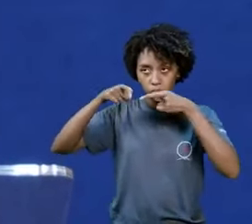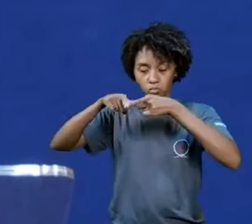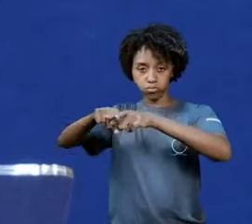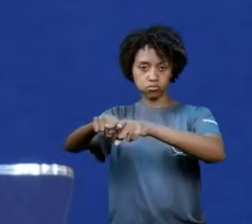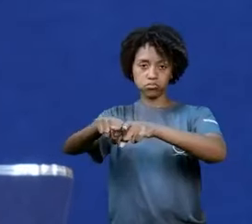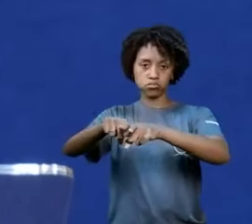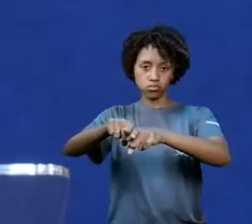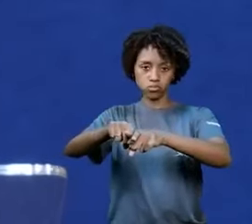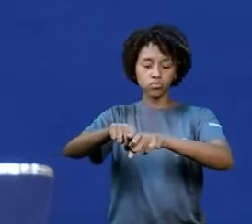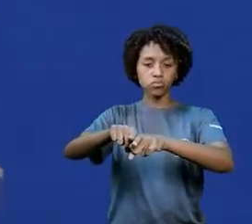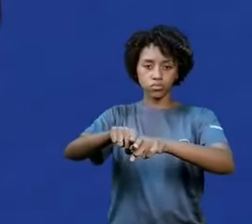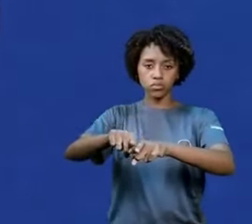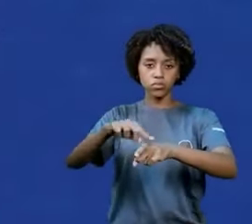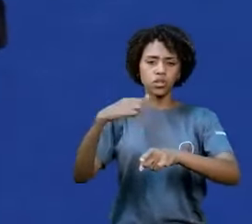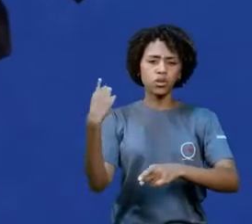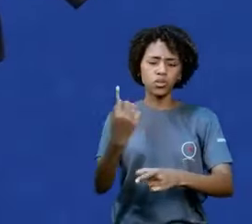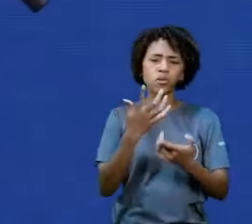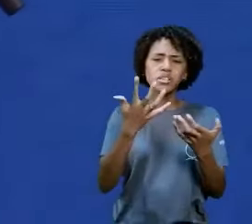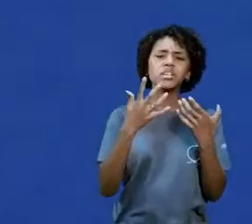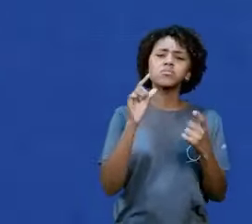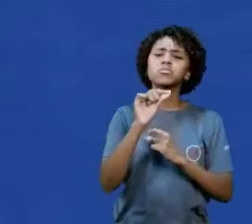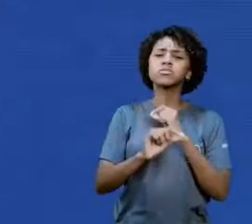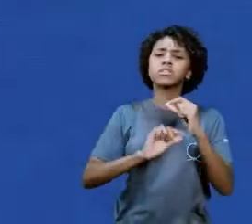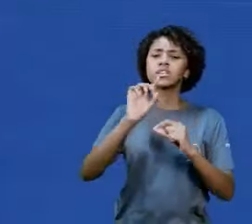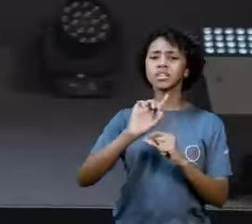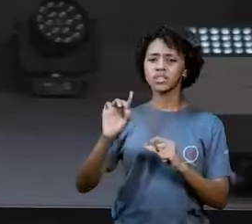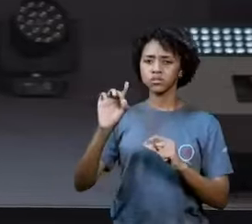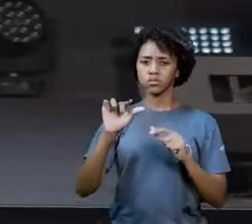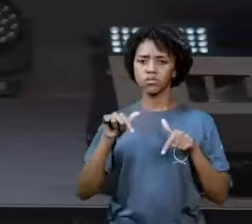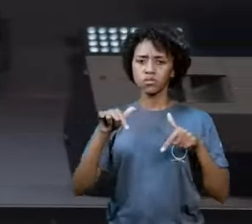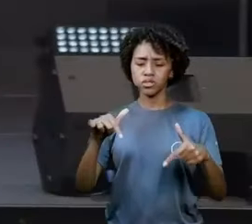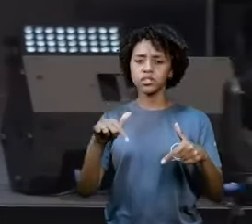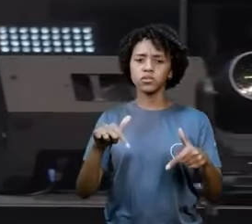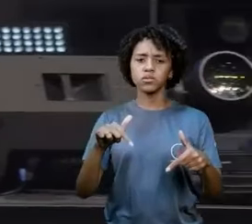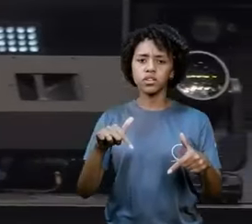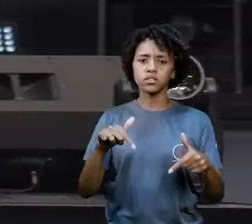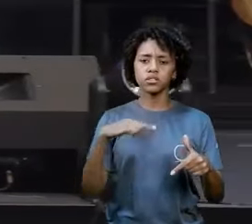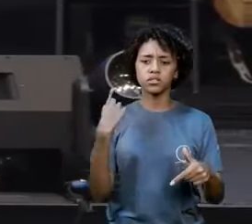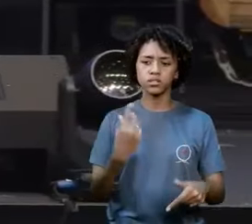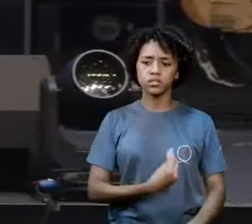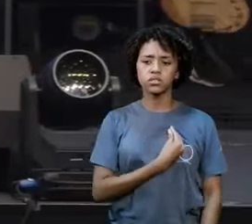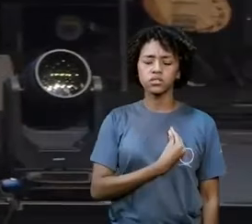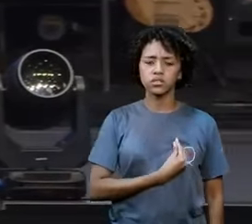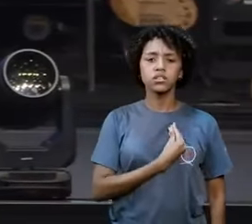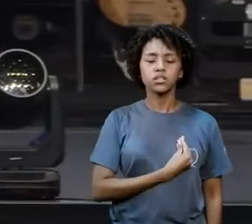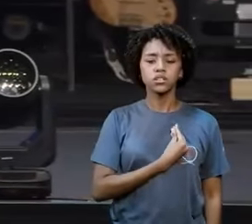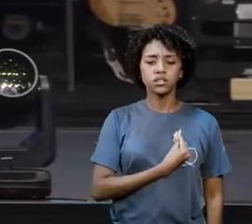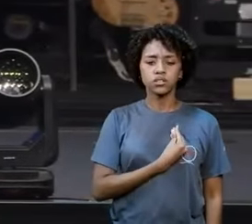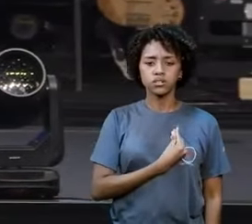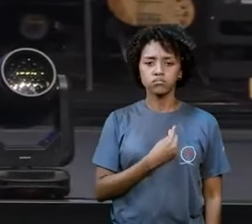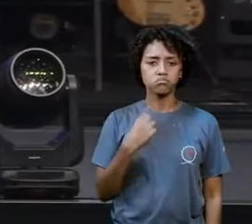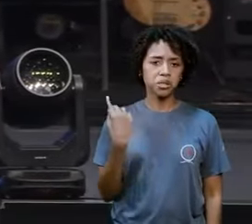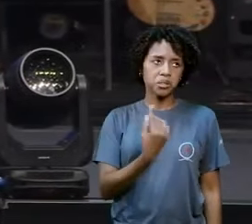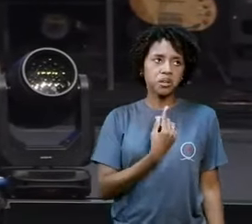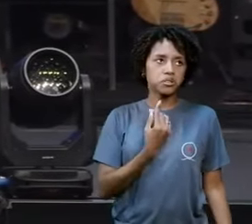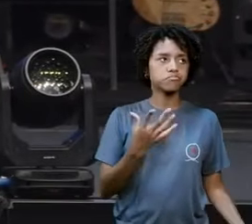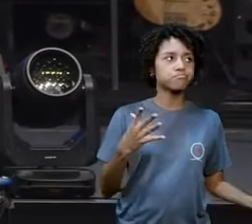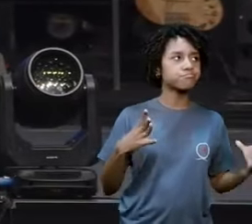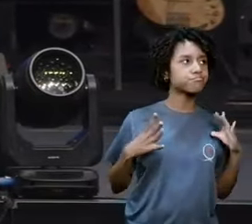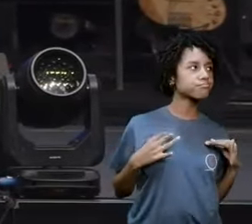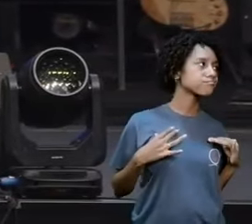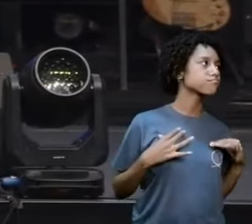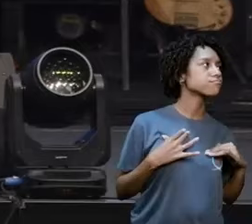reação nós queremos que Deus aja na nossa vida e como se a gente não tivesse nada para